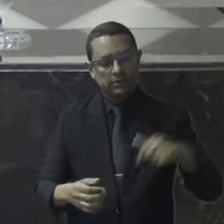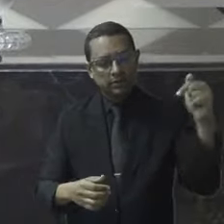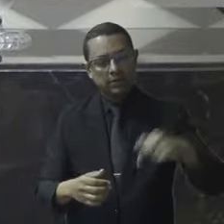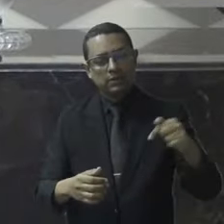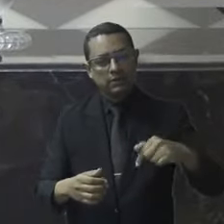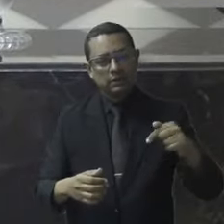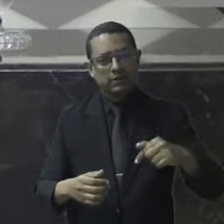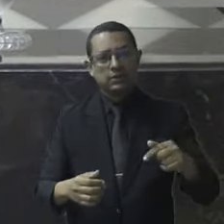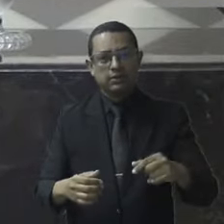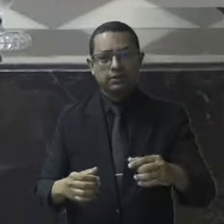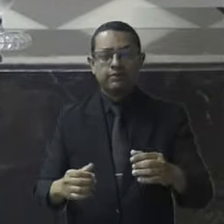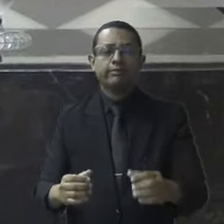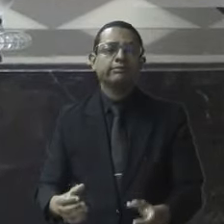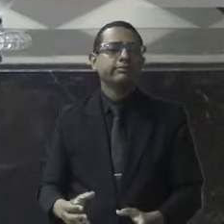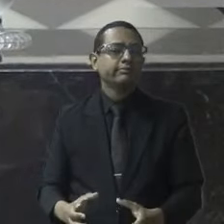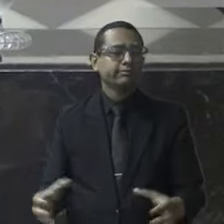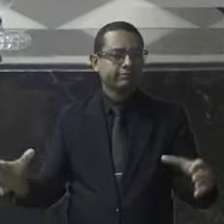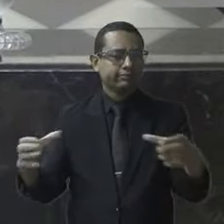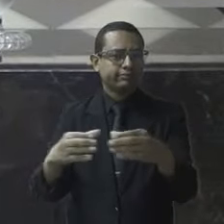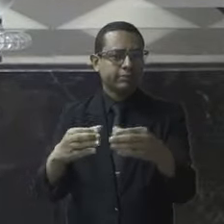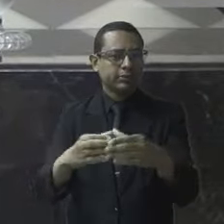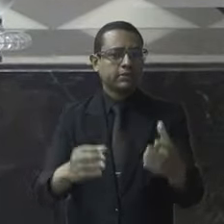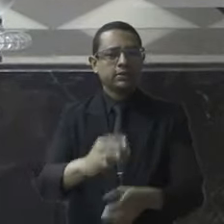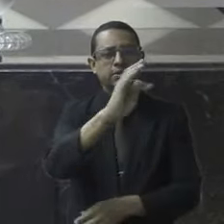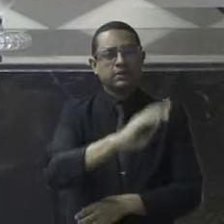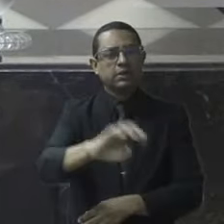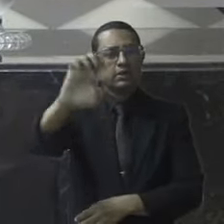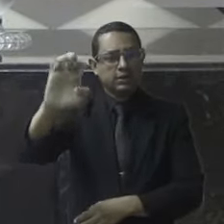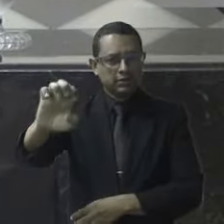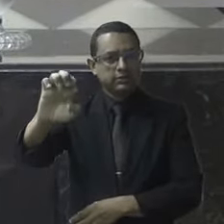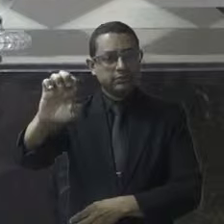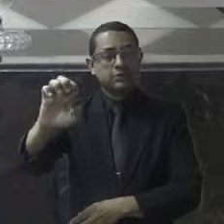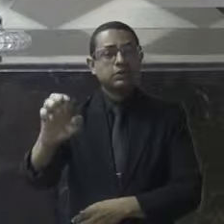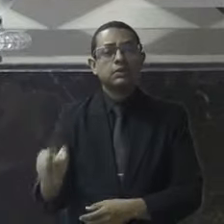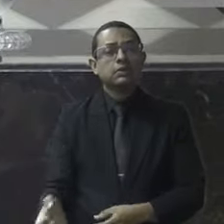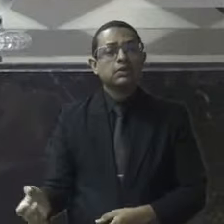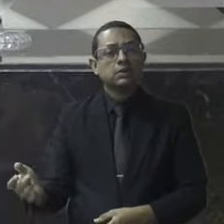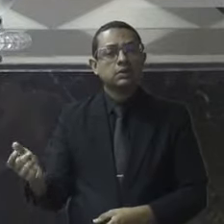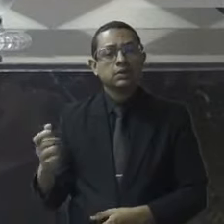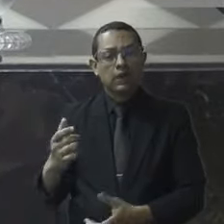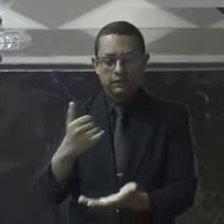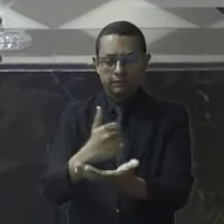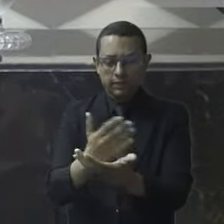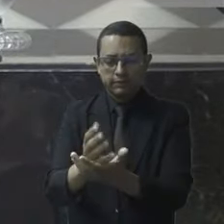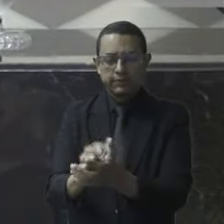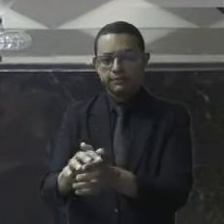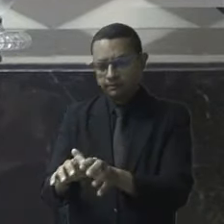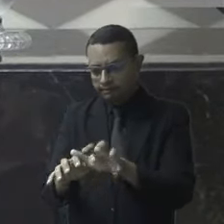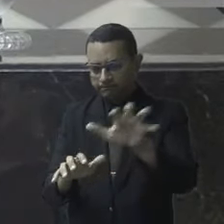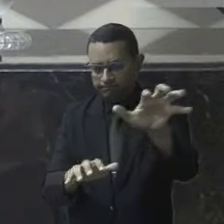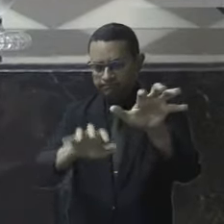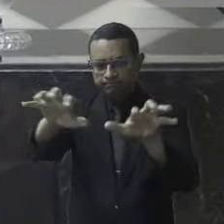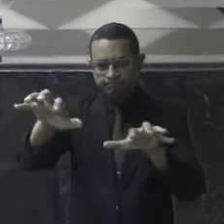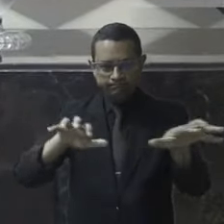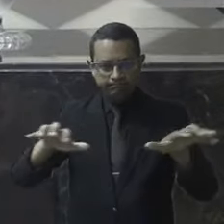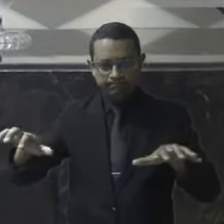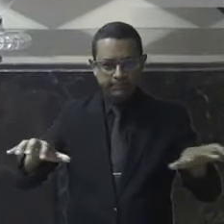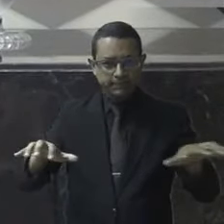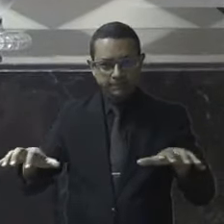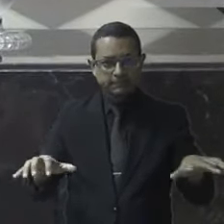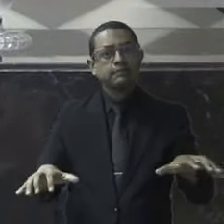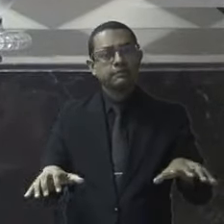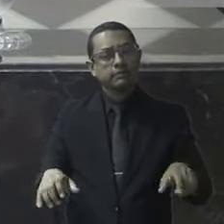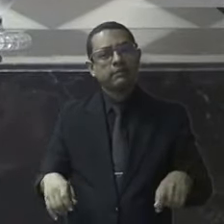regional, que realizou a descentralização administrativa, permitindo